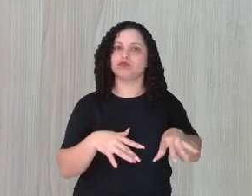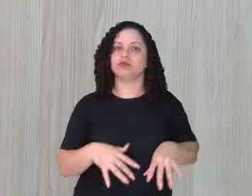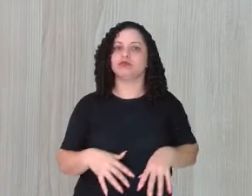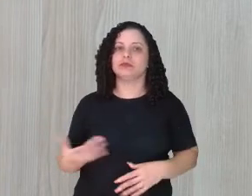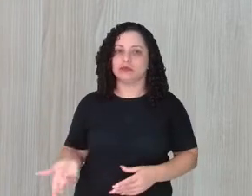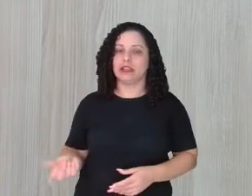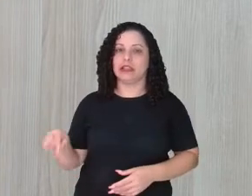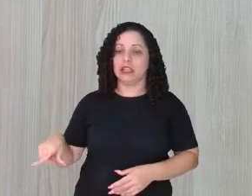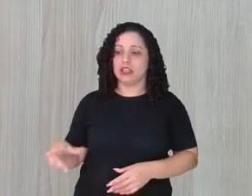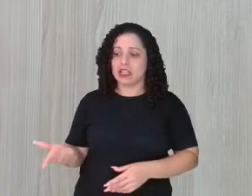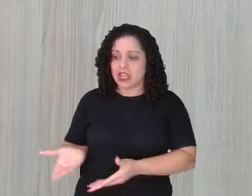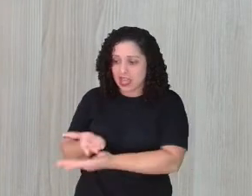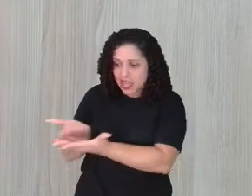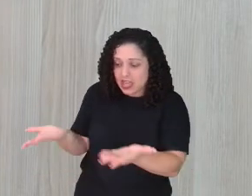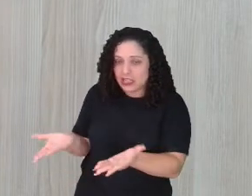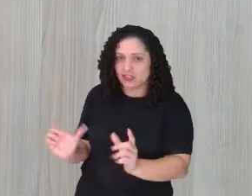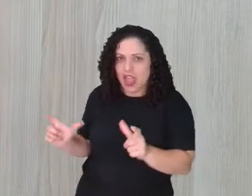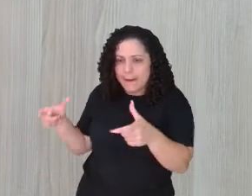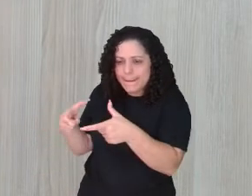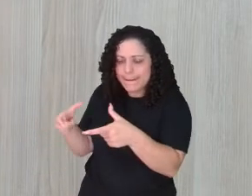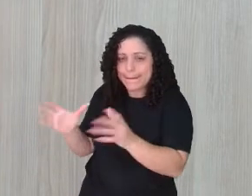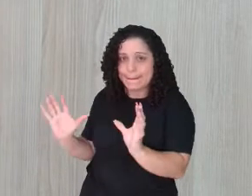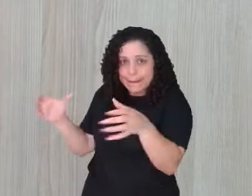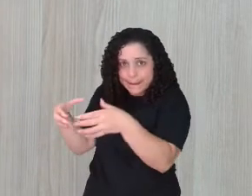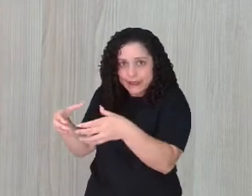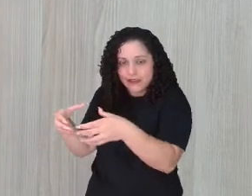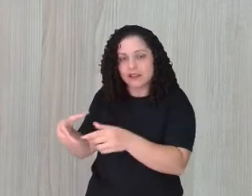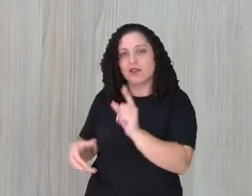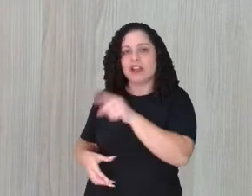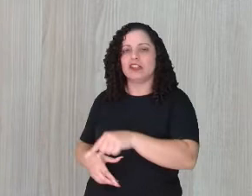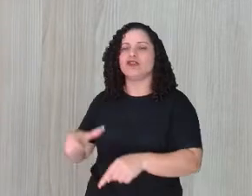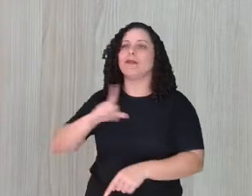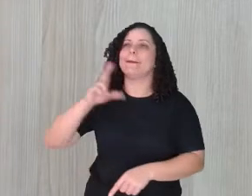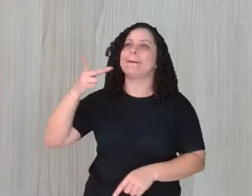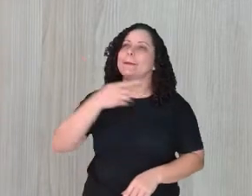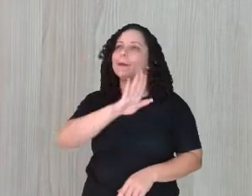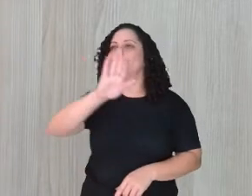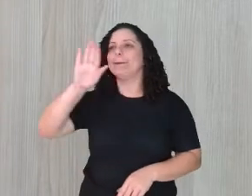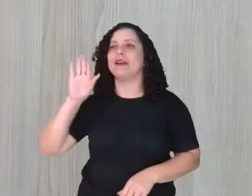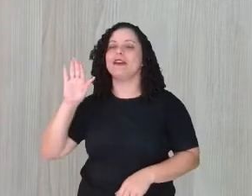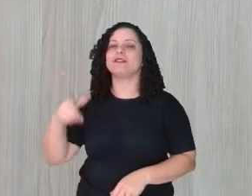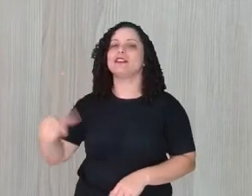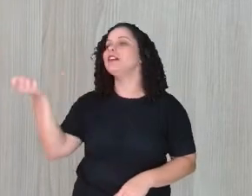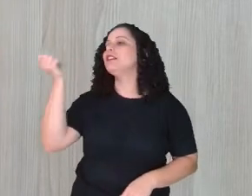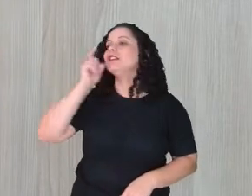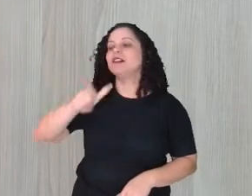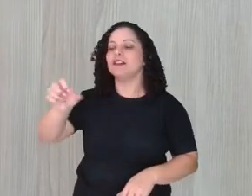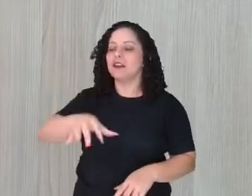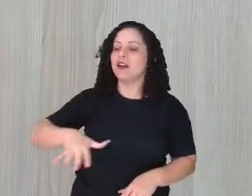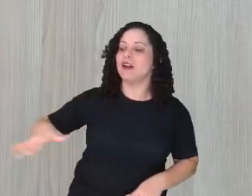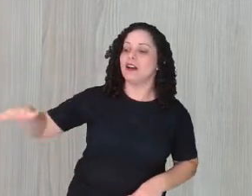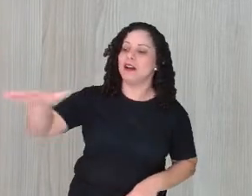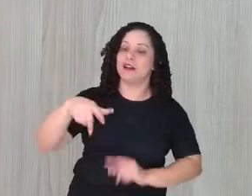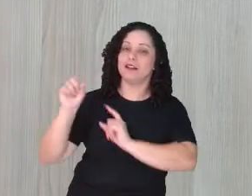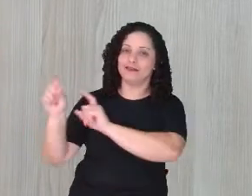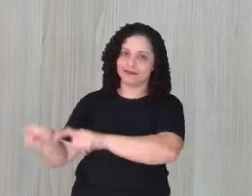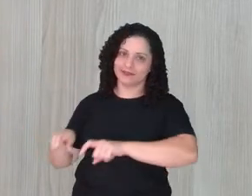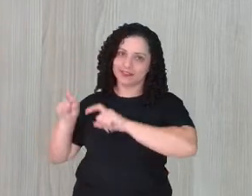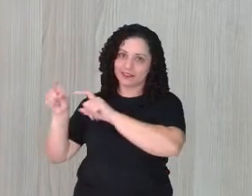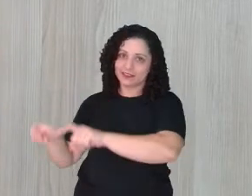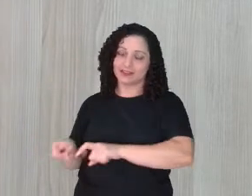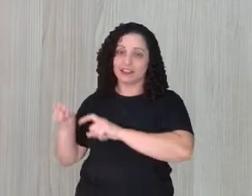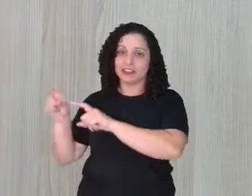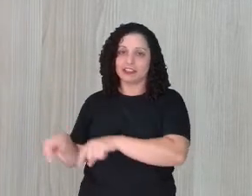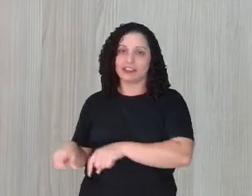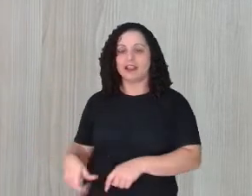Esses pequenos, e eles vivem nessa coisa, nessa eterna promessa, né? De um pedaço de terra e tal. Então, não